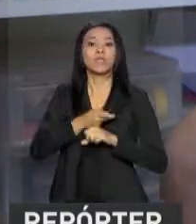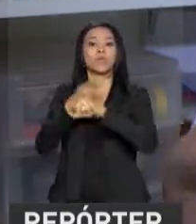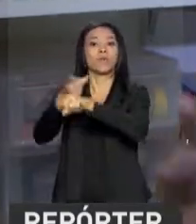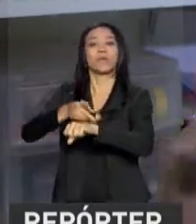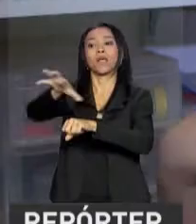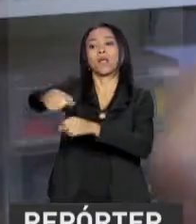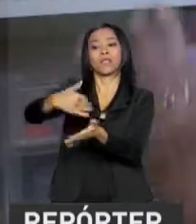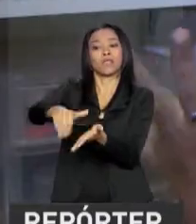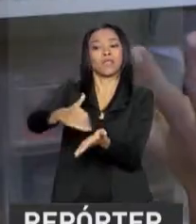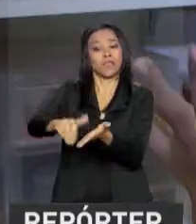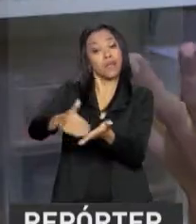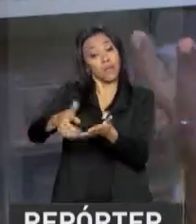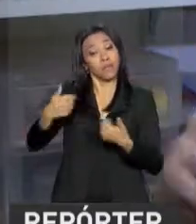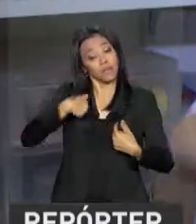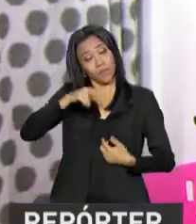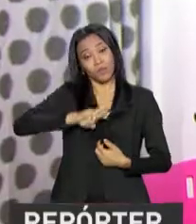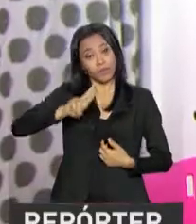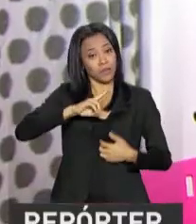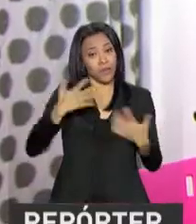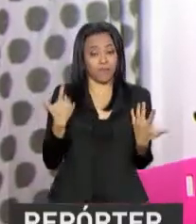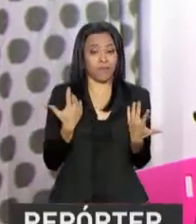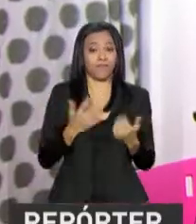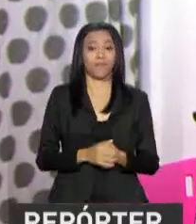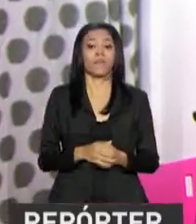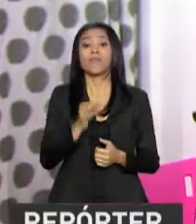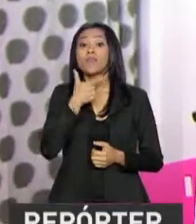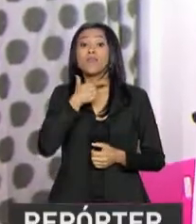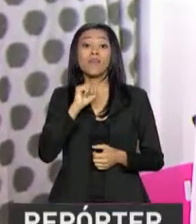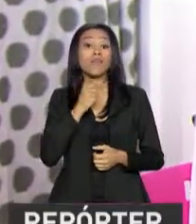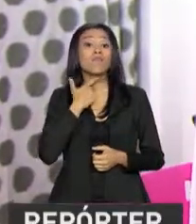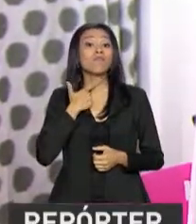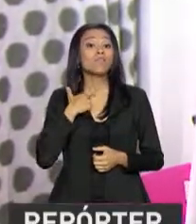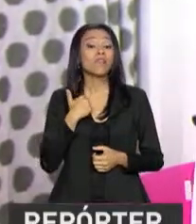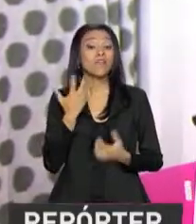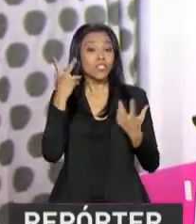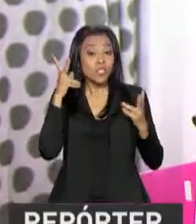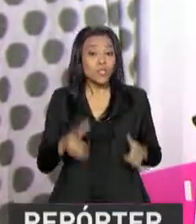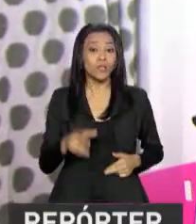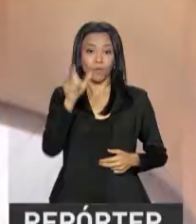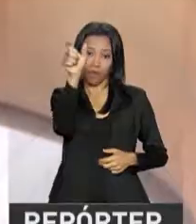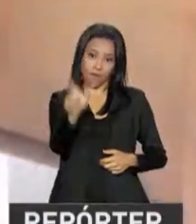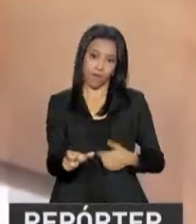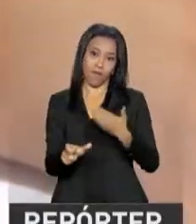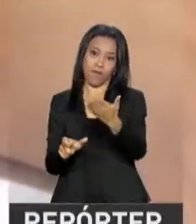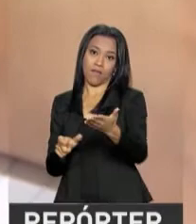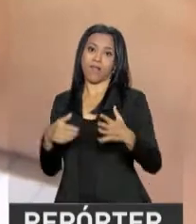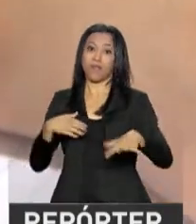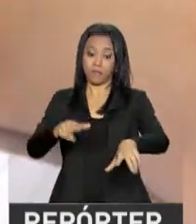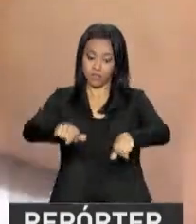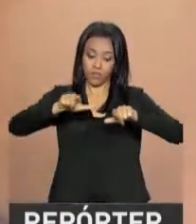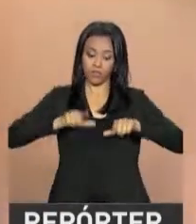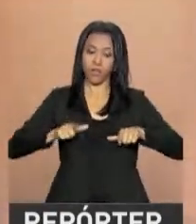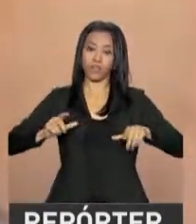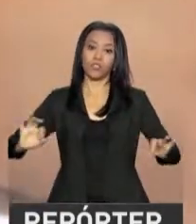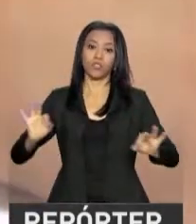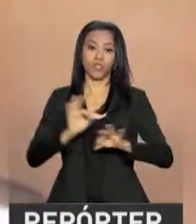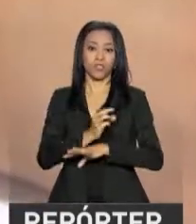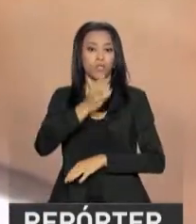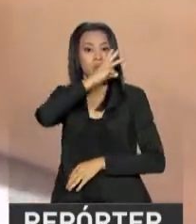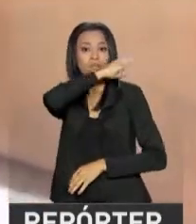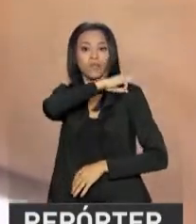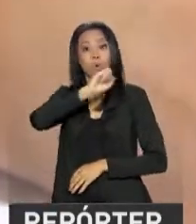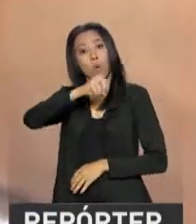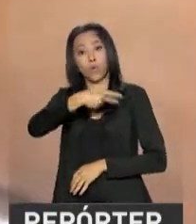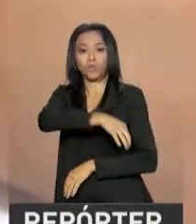realmente e utilizar porque você quisesse e quem deseja como isadora ter o certificado de conclusão do ensino médio ou fundamental